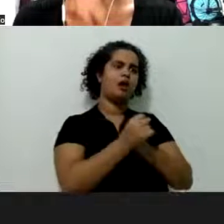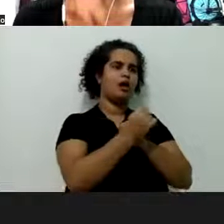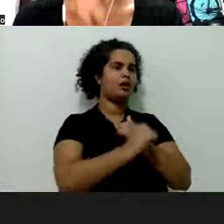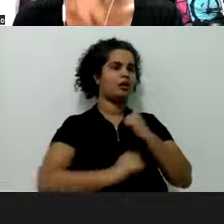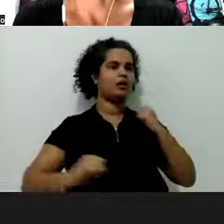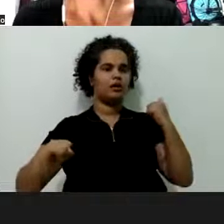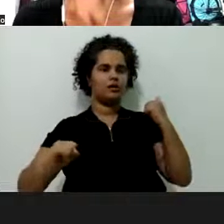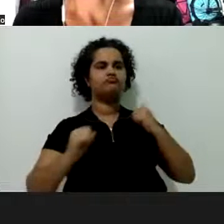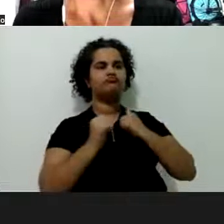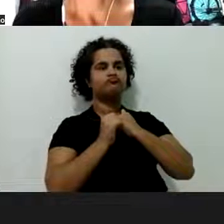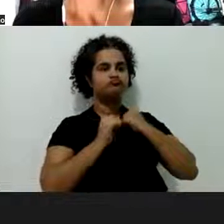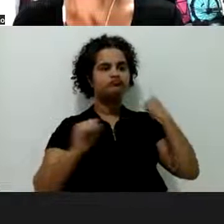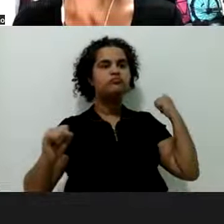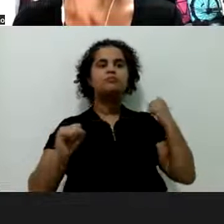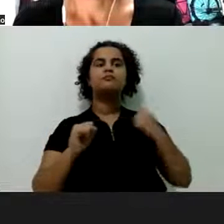área de abrangência, né?